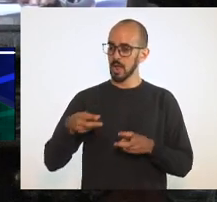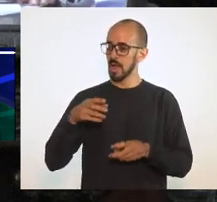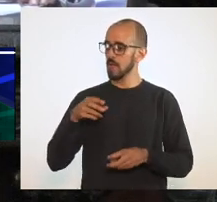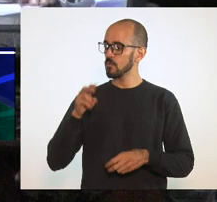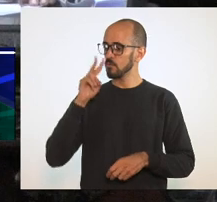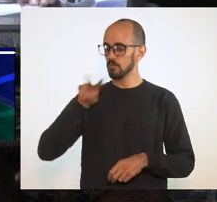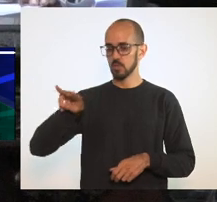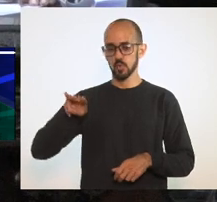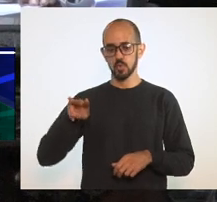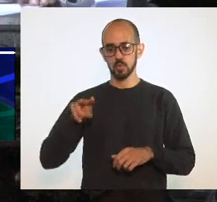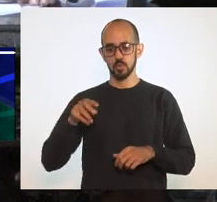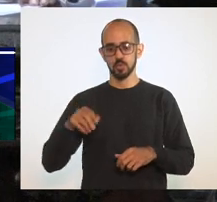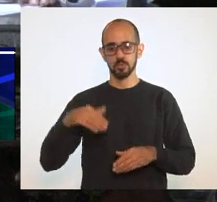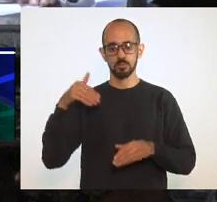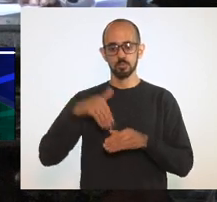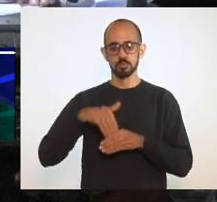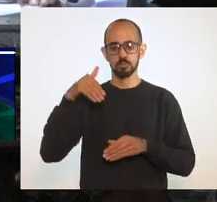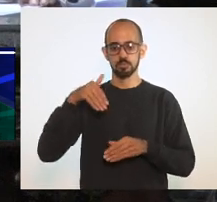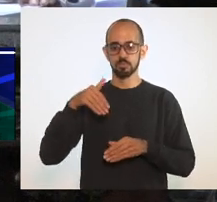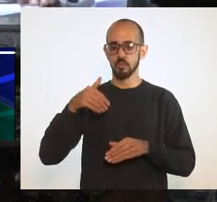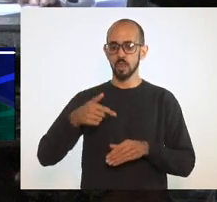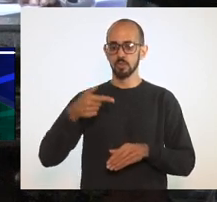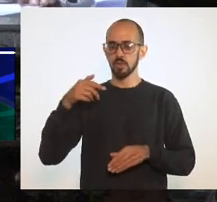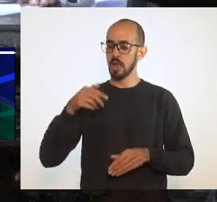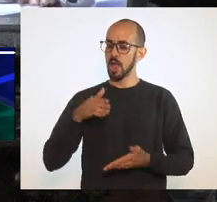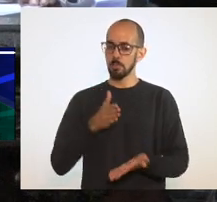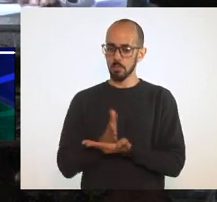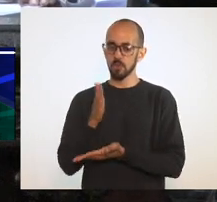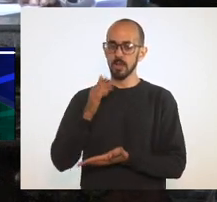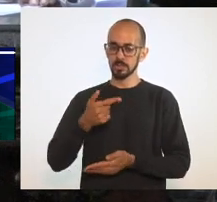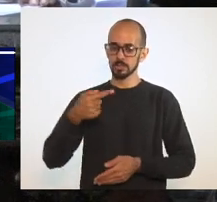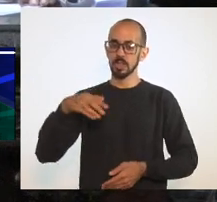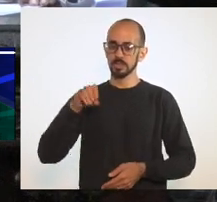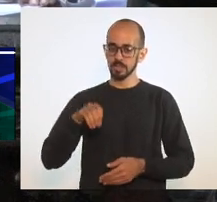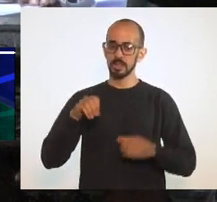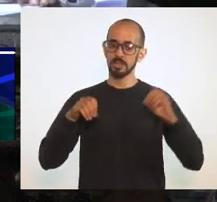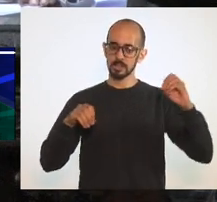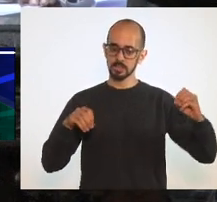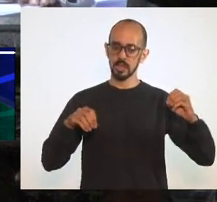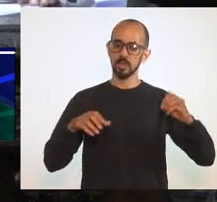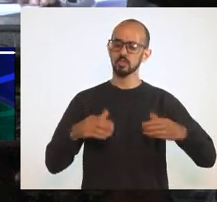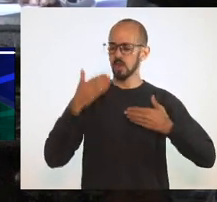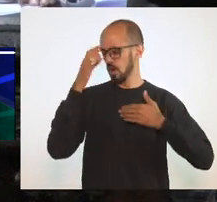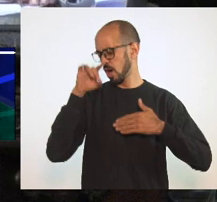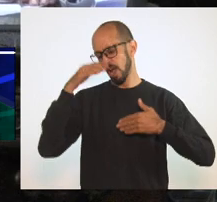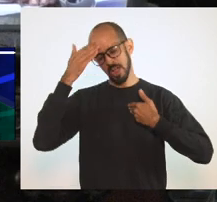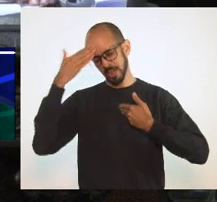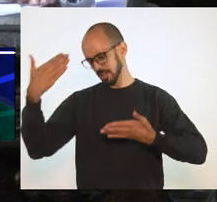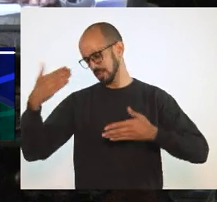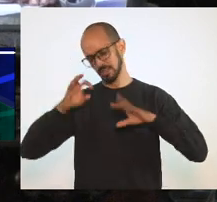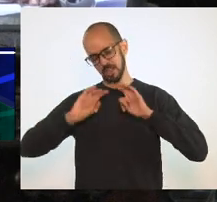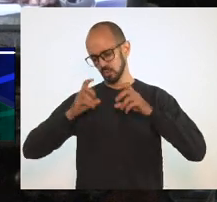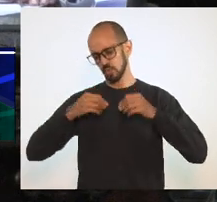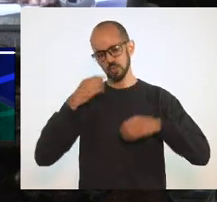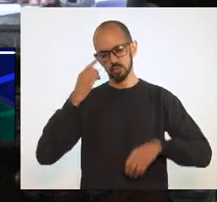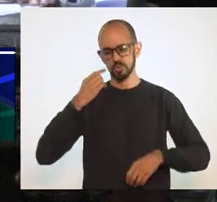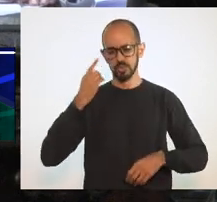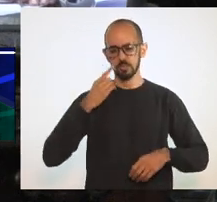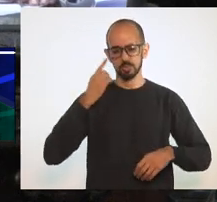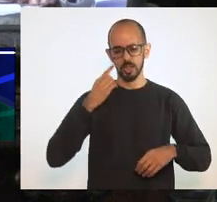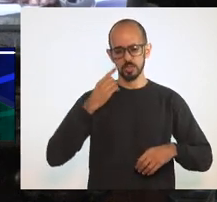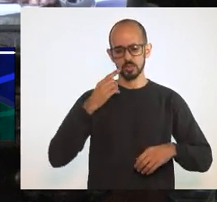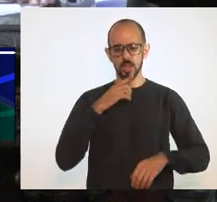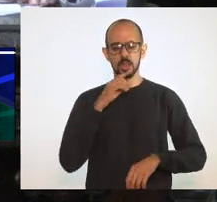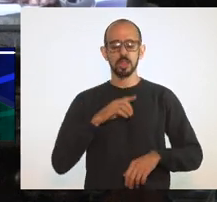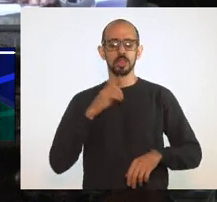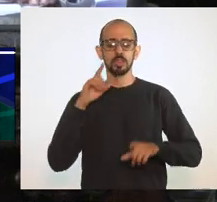70-0. Só agradecer aos deputados, às senhoras deputadas e senhores deputados. Deputada Marta Rocha,